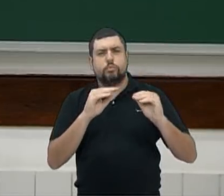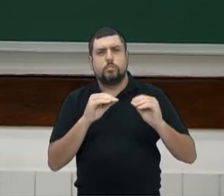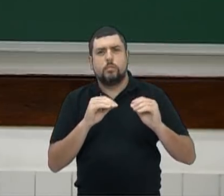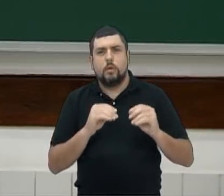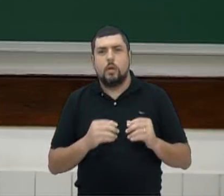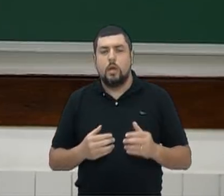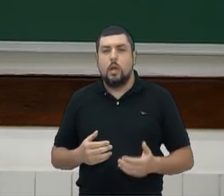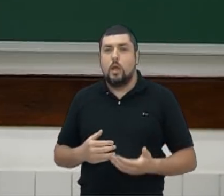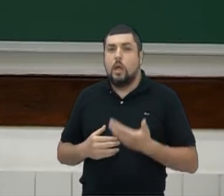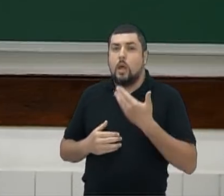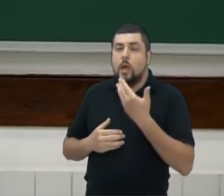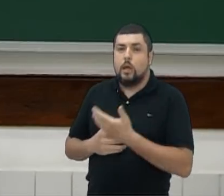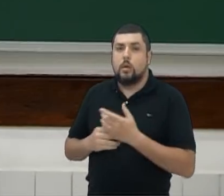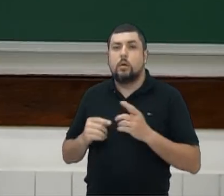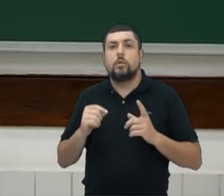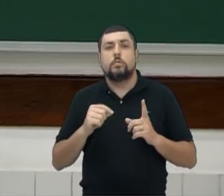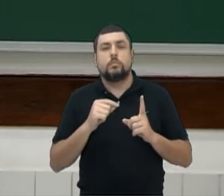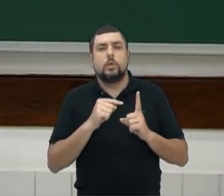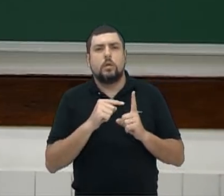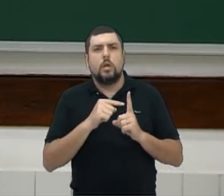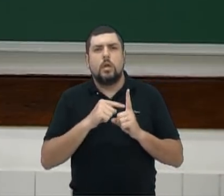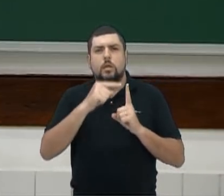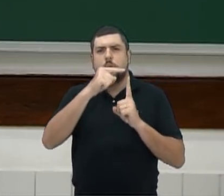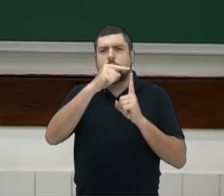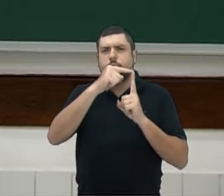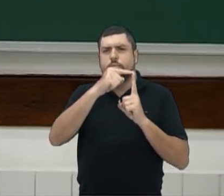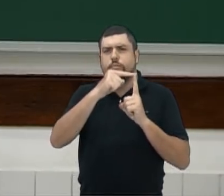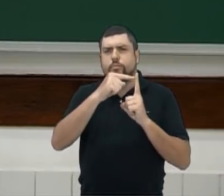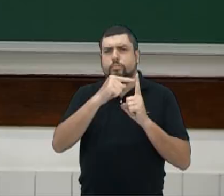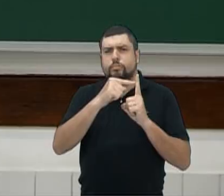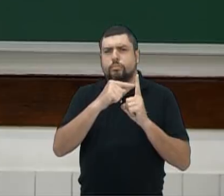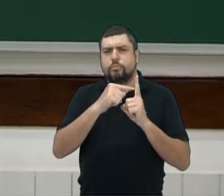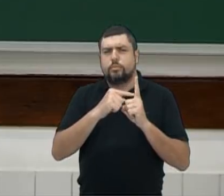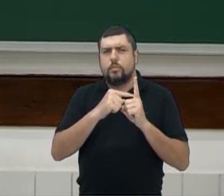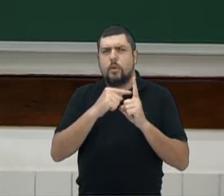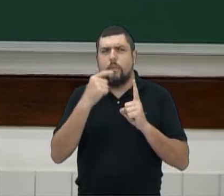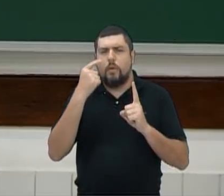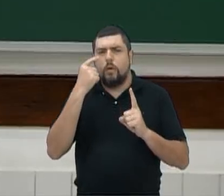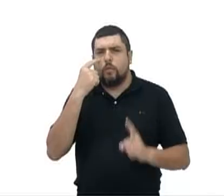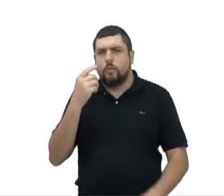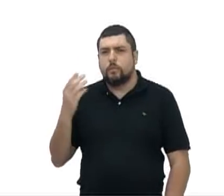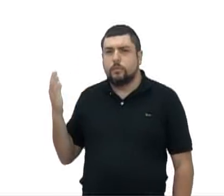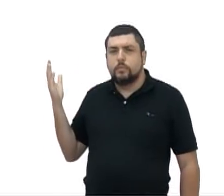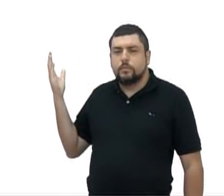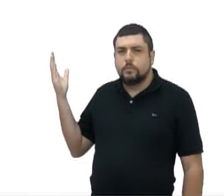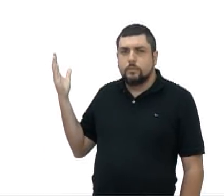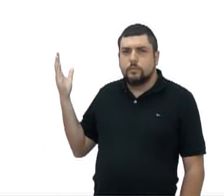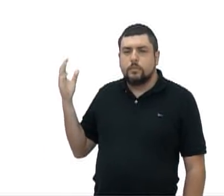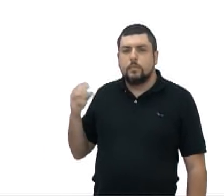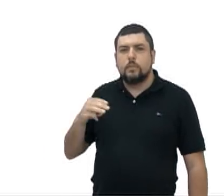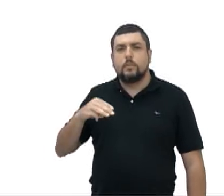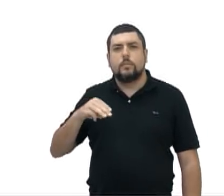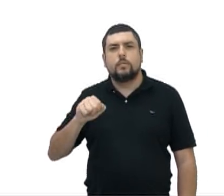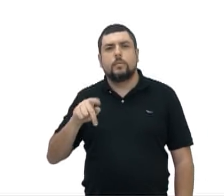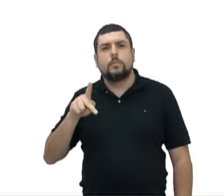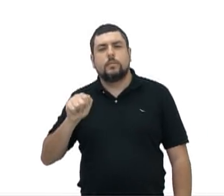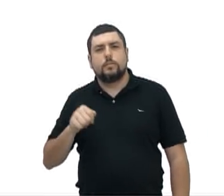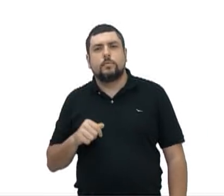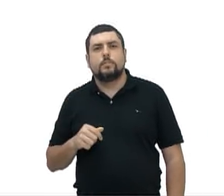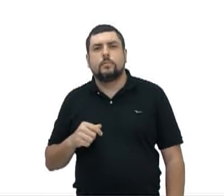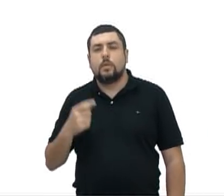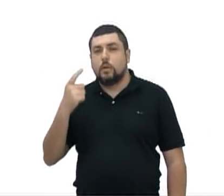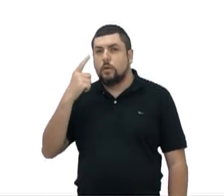extremamente baixas. Conforme você pode ver no mapa que está do lado esquerdo da sua tela, você vai ver que a tundra